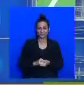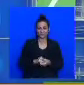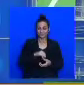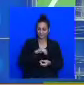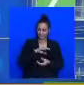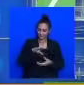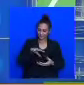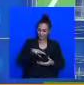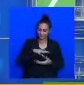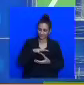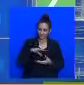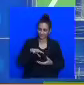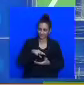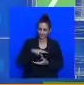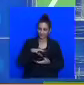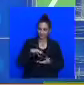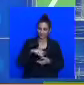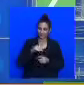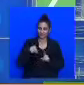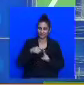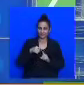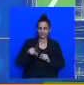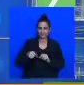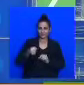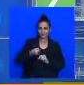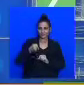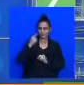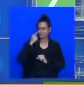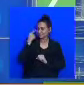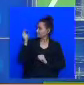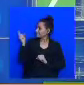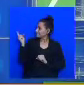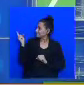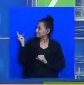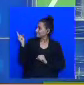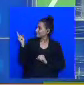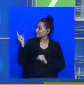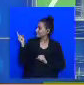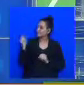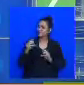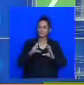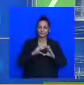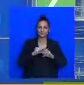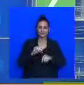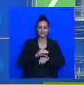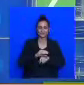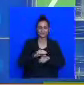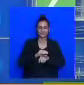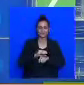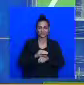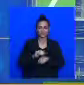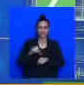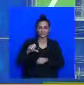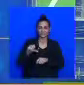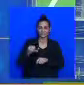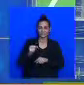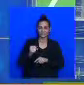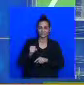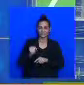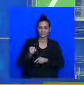O globo segue girando. Mais um número chegando. Bola cinza, número 98.